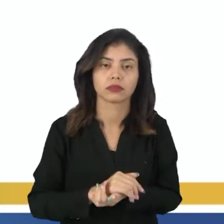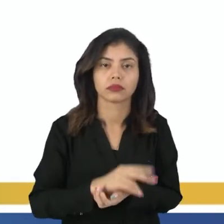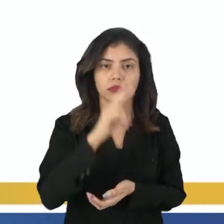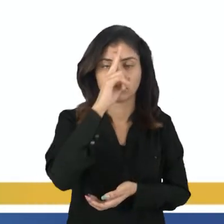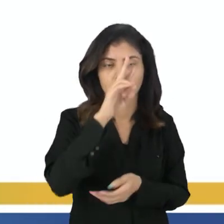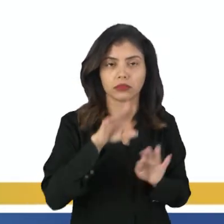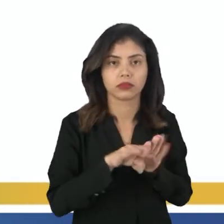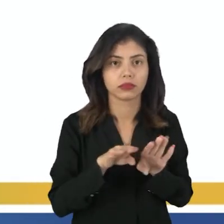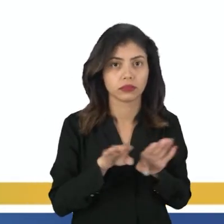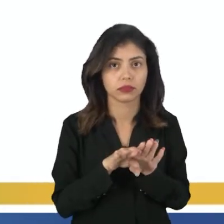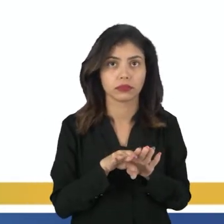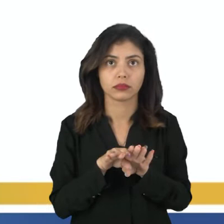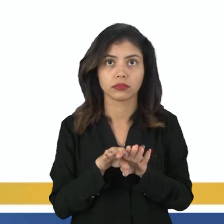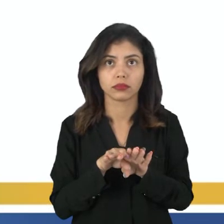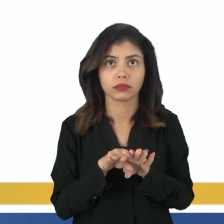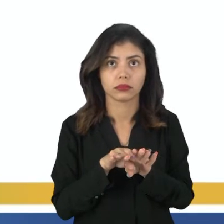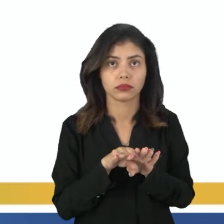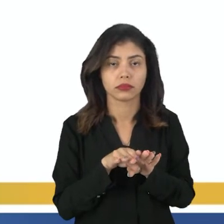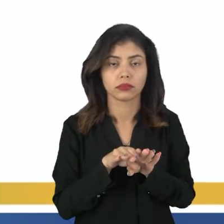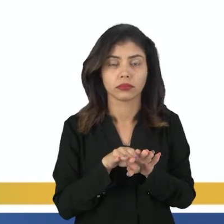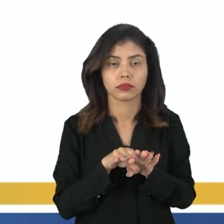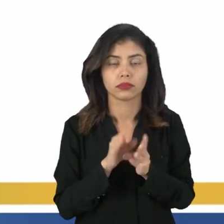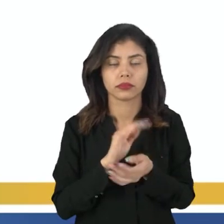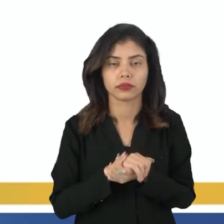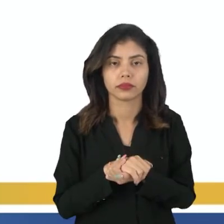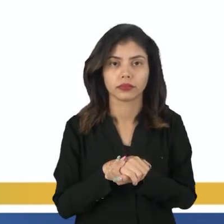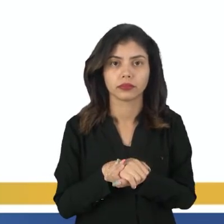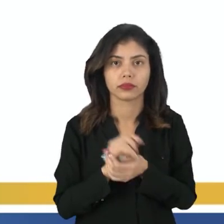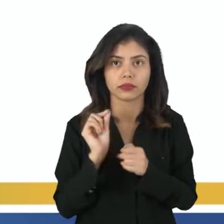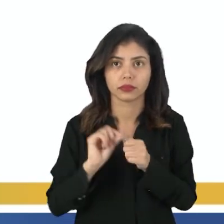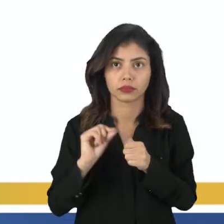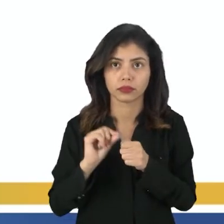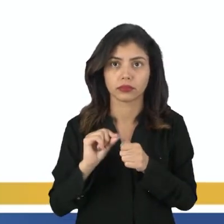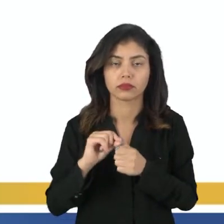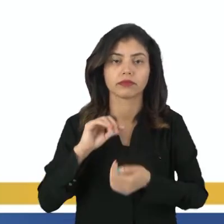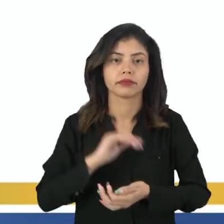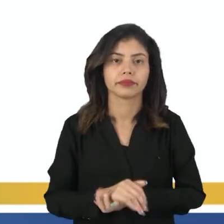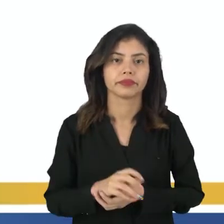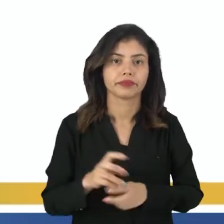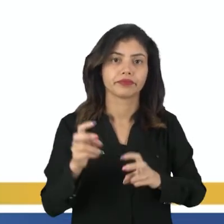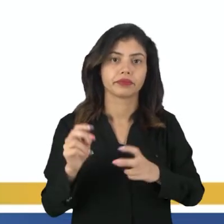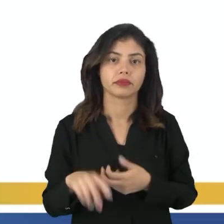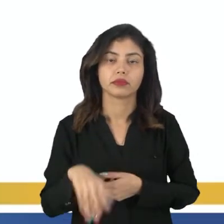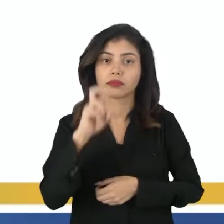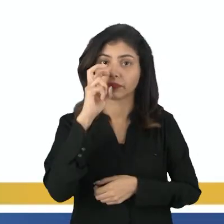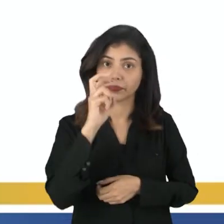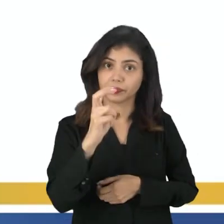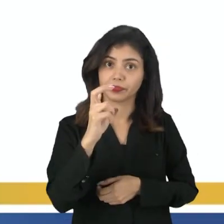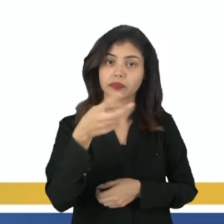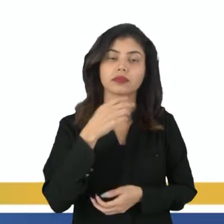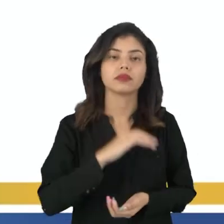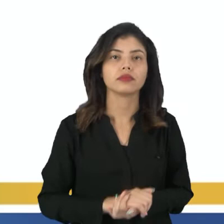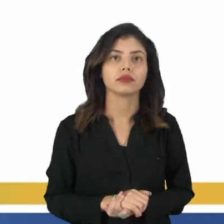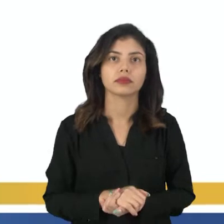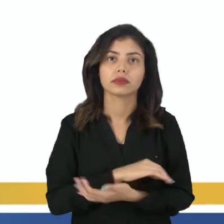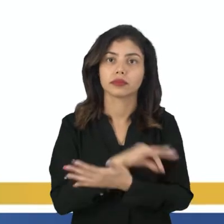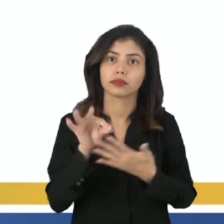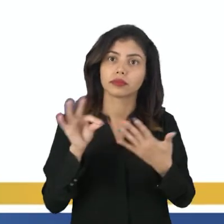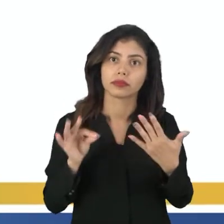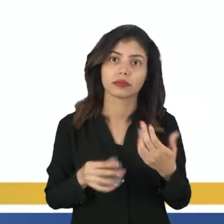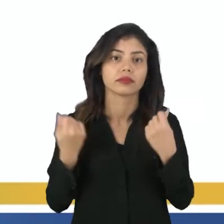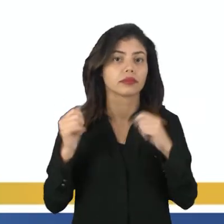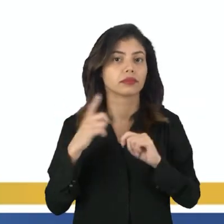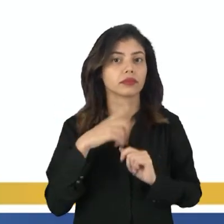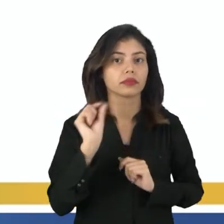ainda ressaltar que para se construir esses 5 tópicos dentro de um projeto de pesquisa,